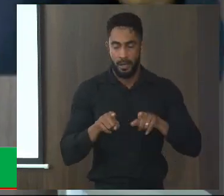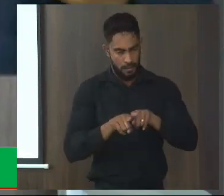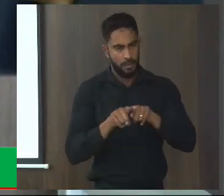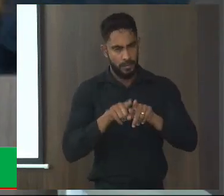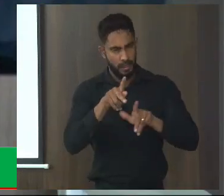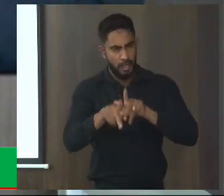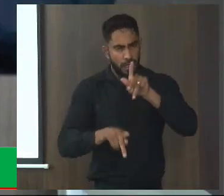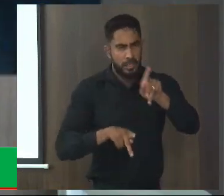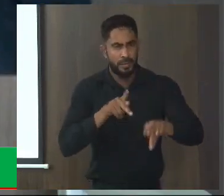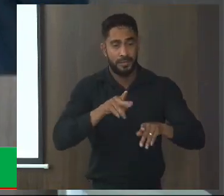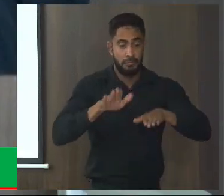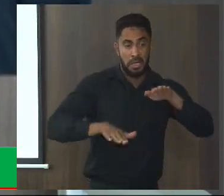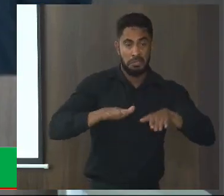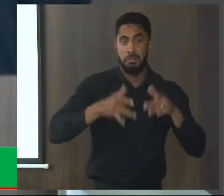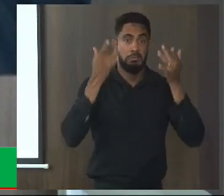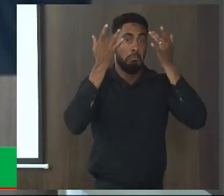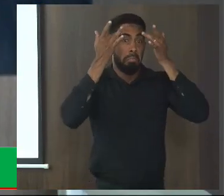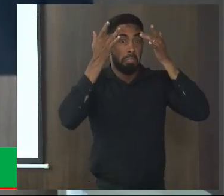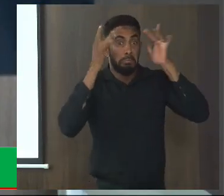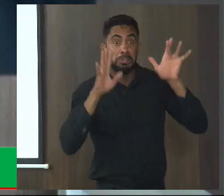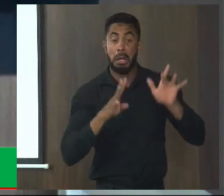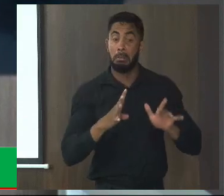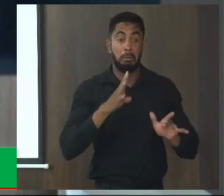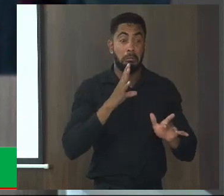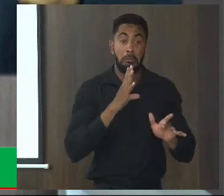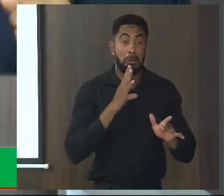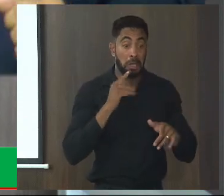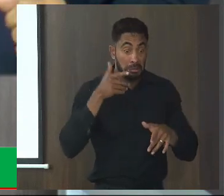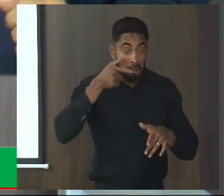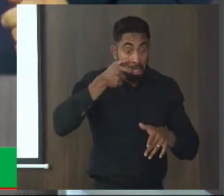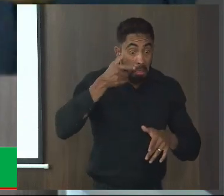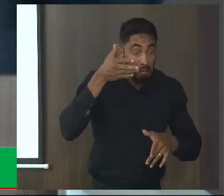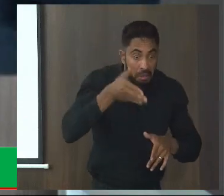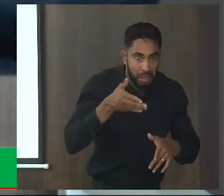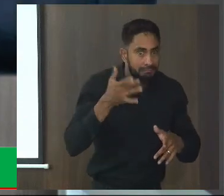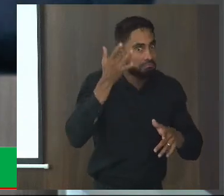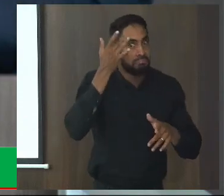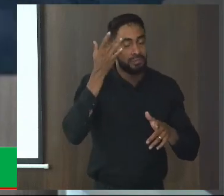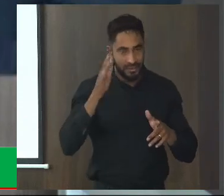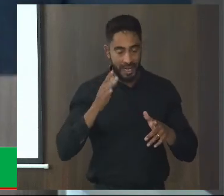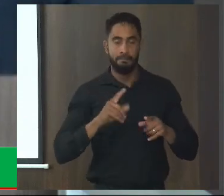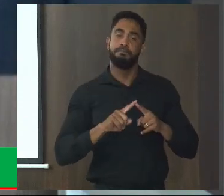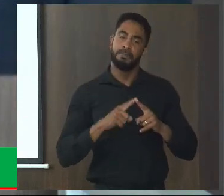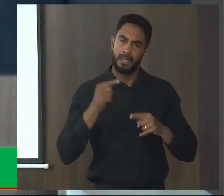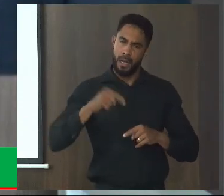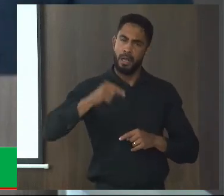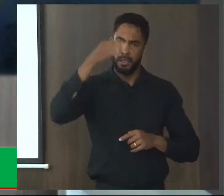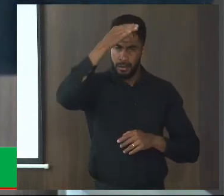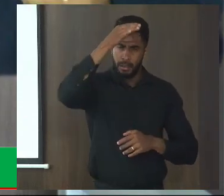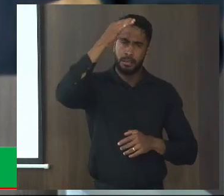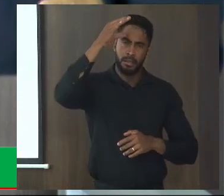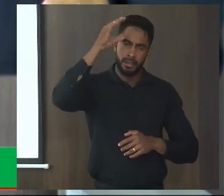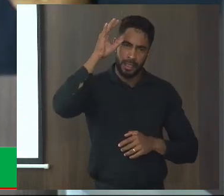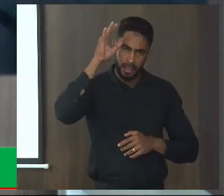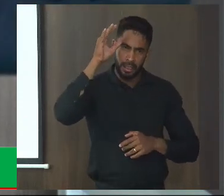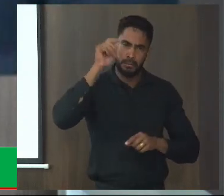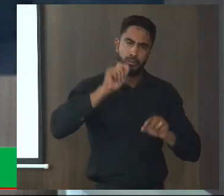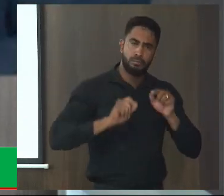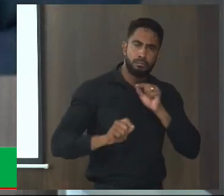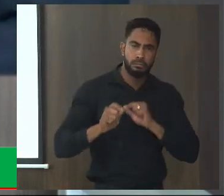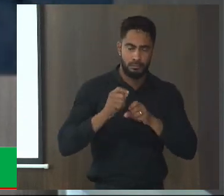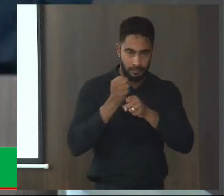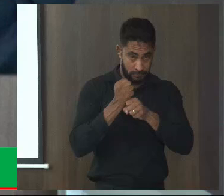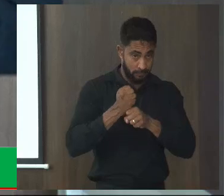às vezes não tem esse conhecimento, não vai em loco e não tem esse conhecimento. Mas é dessa Casa Legislativa que, por sinal, o